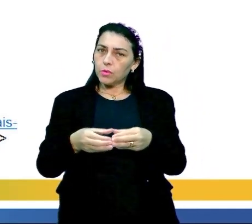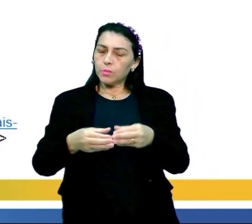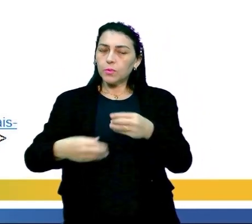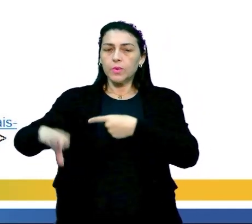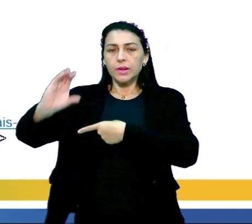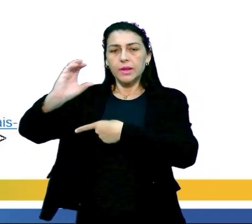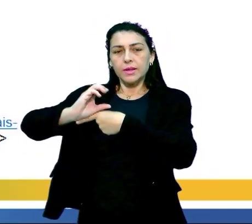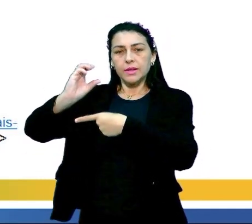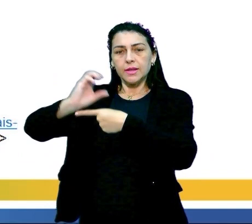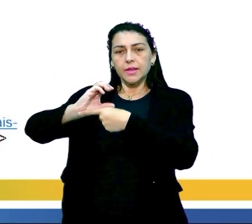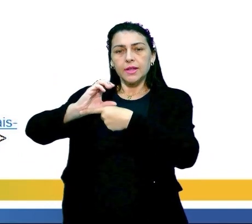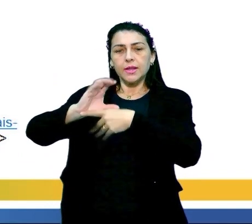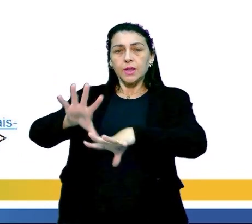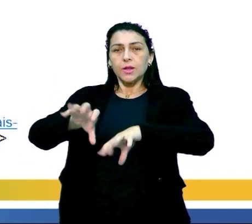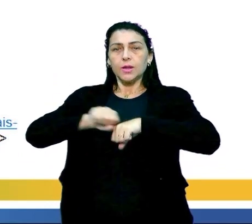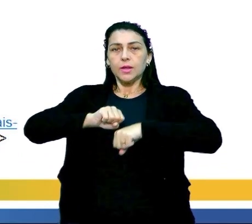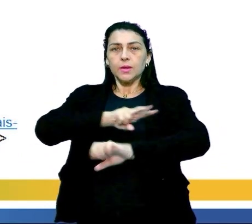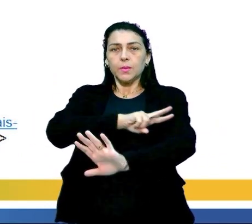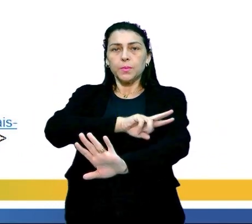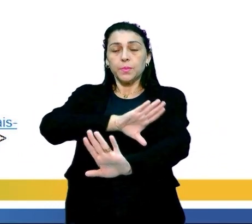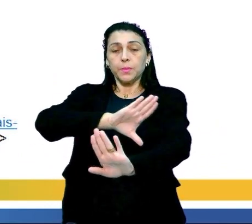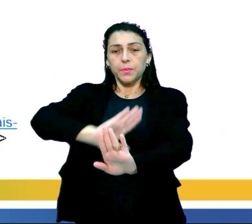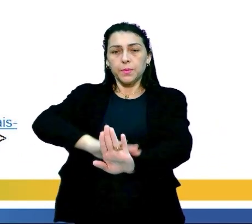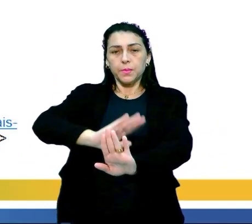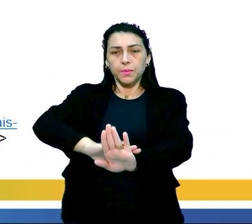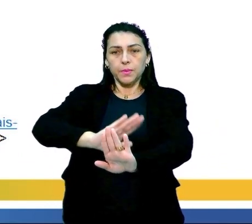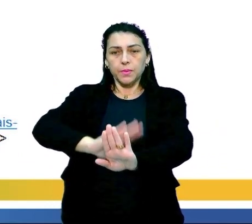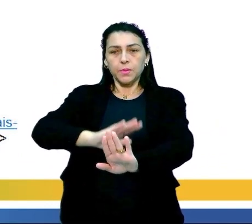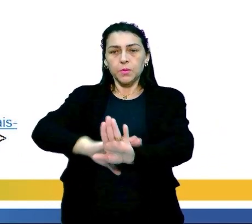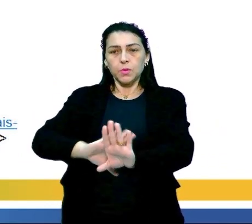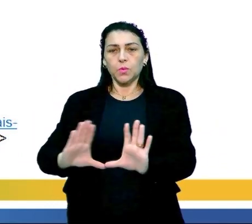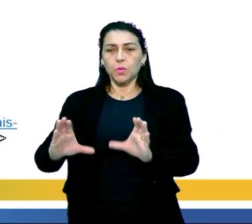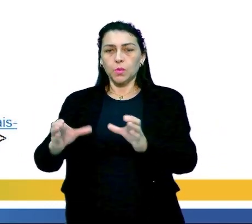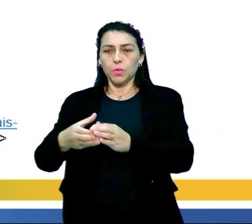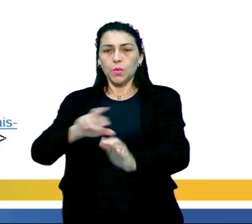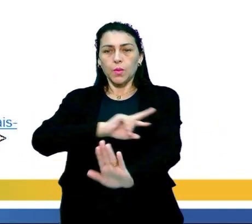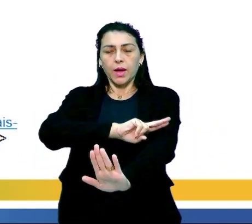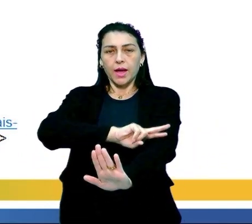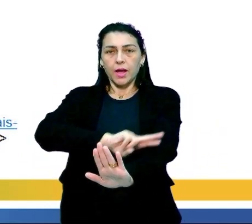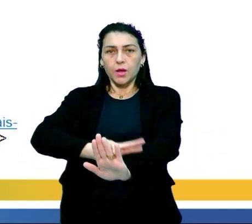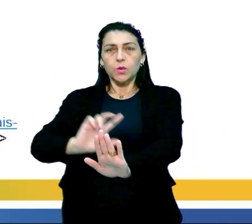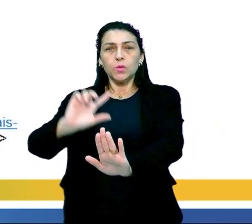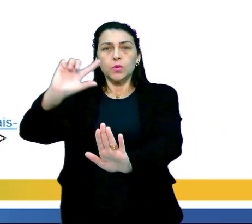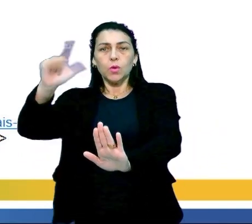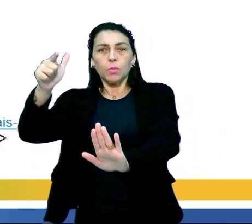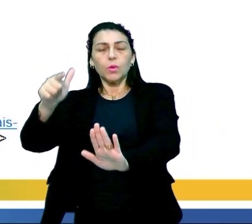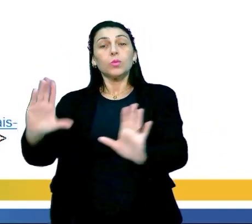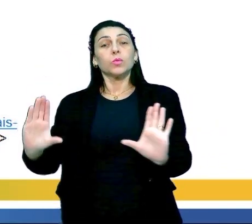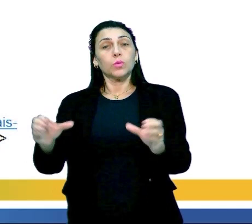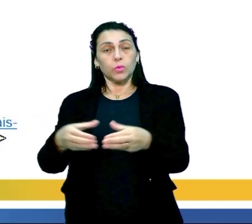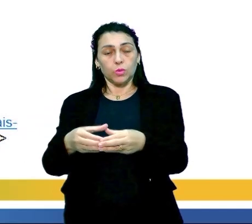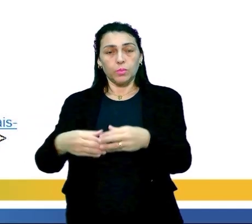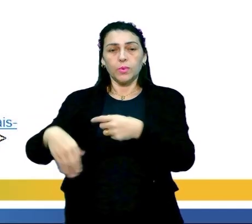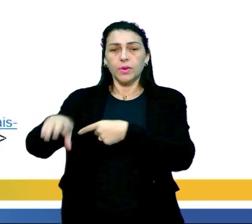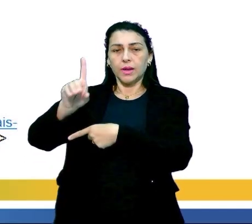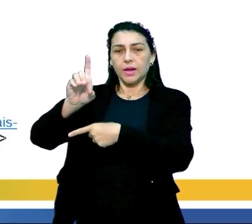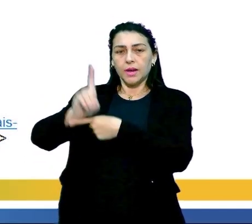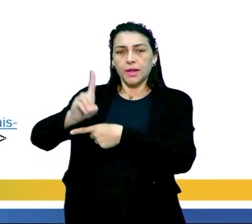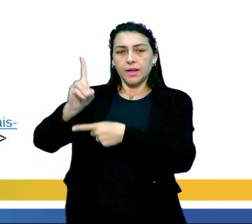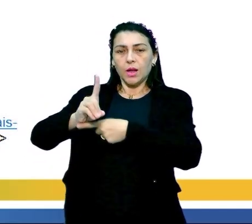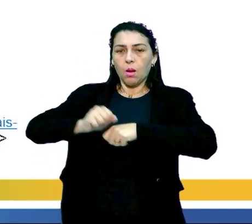coletivamente. Letra C, dominação ideológica de um grupo étnico sobre outros. Letra